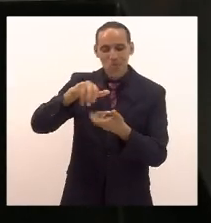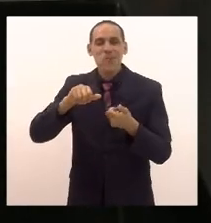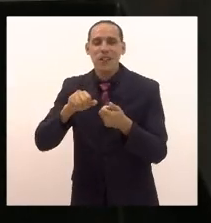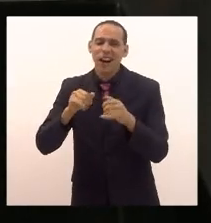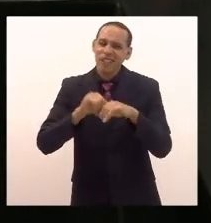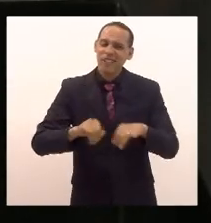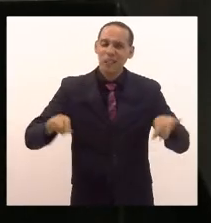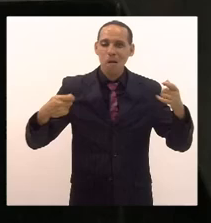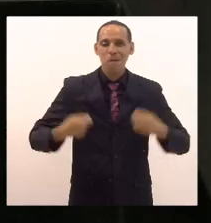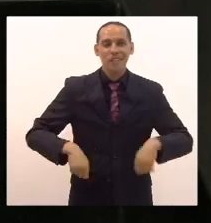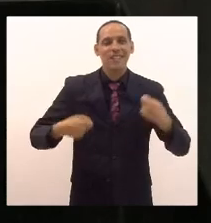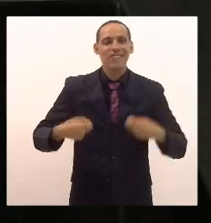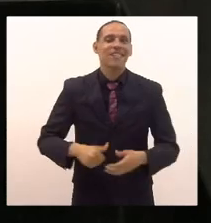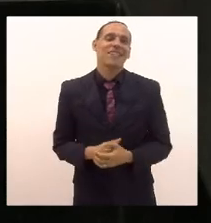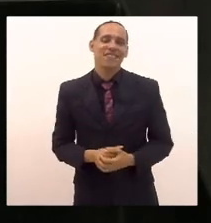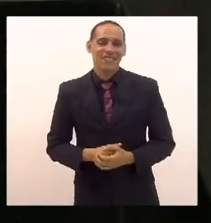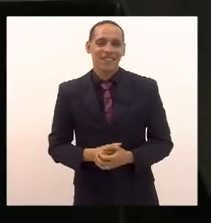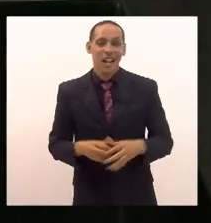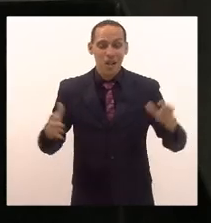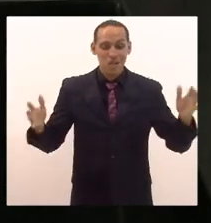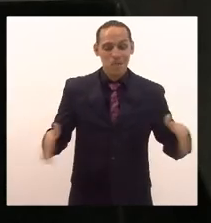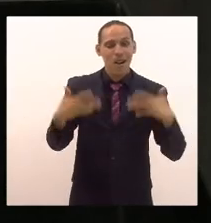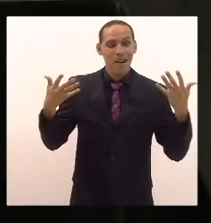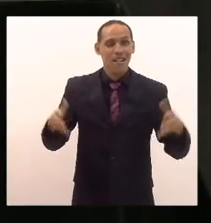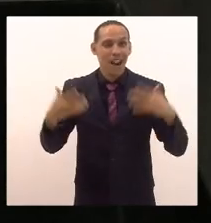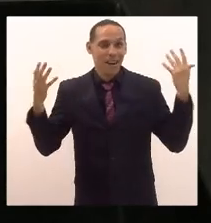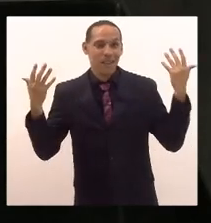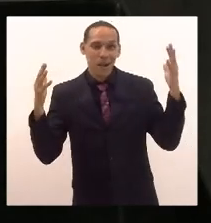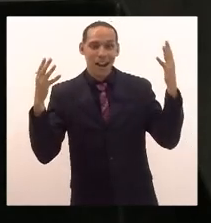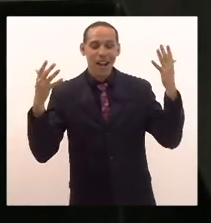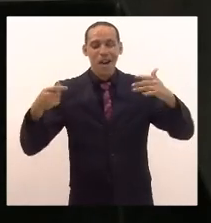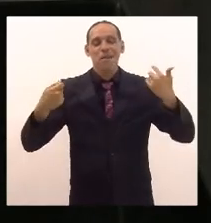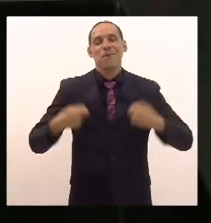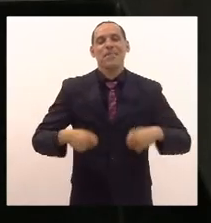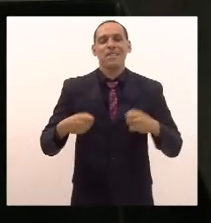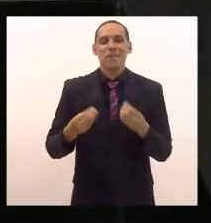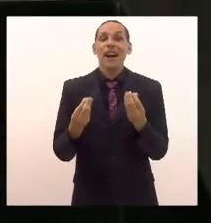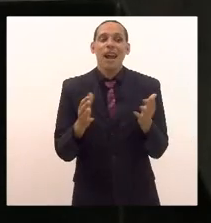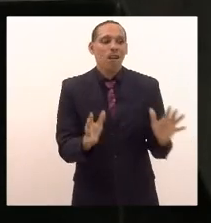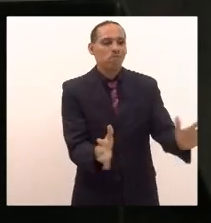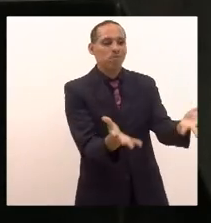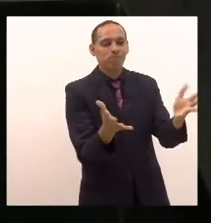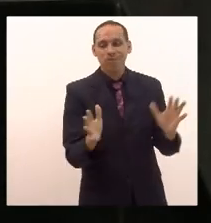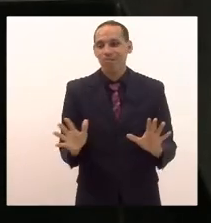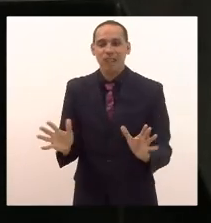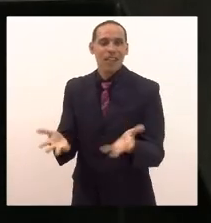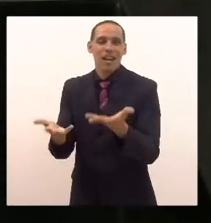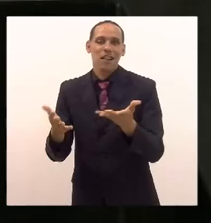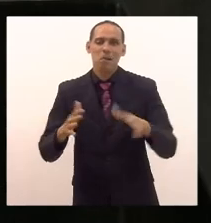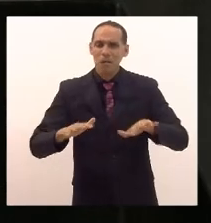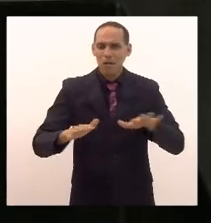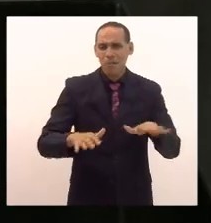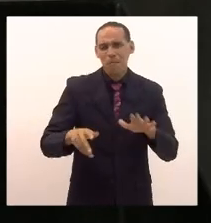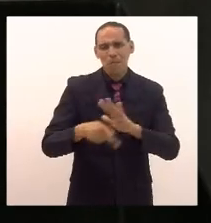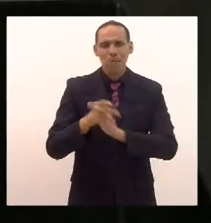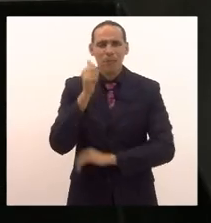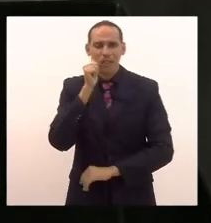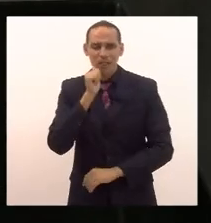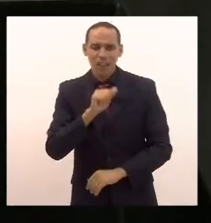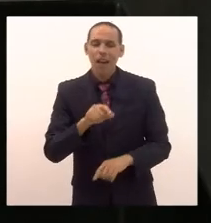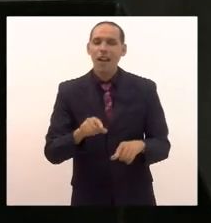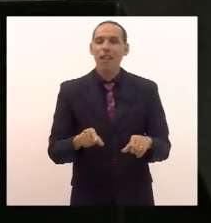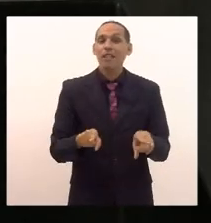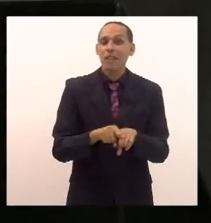anunciadas elas devem ser comemoradas para inclusive estimular não os movimentos de mulheres e entidades